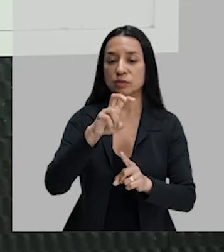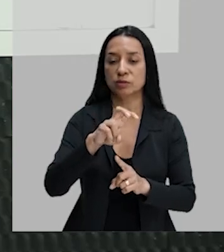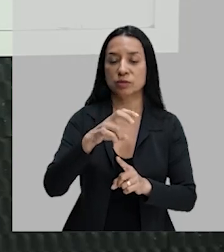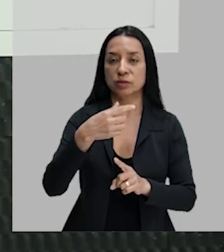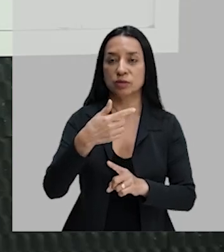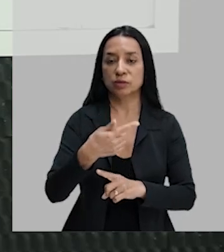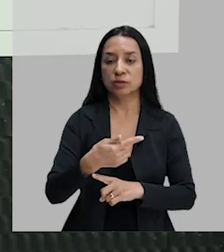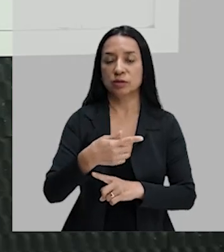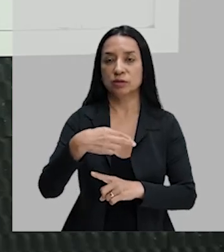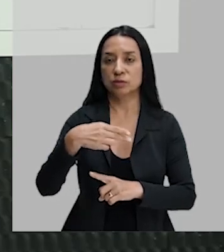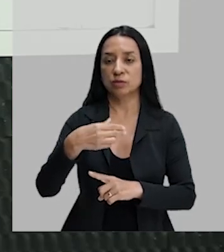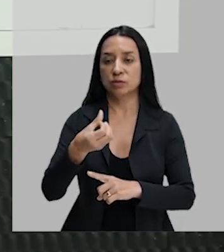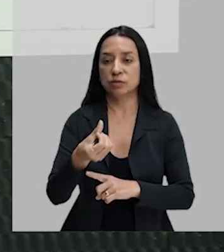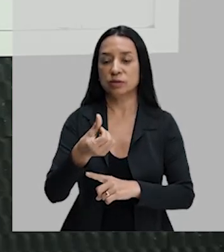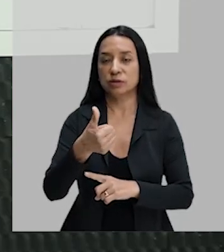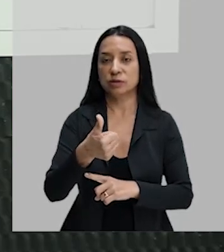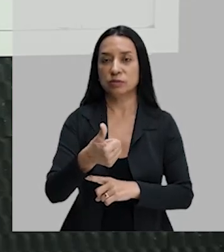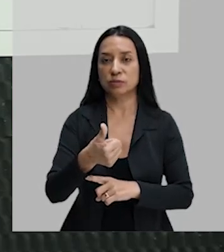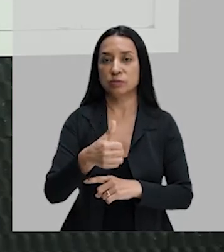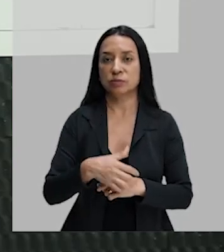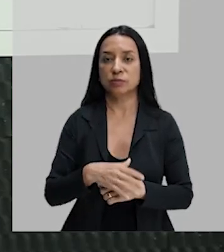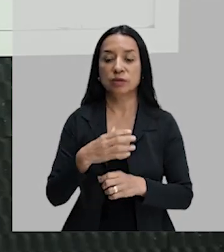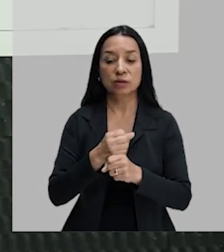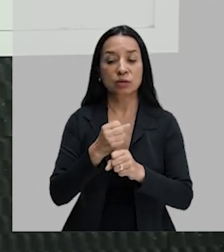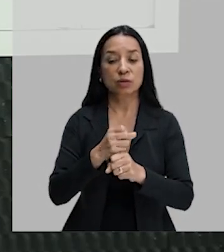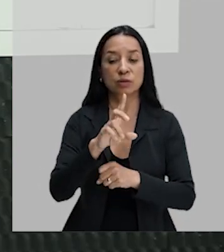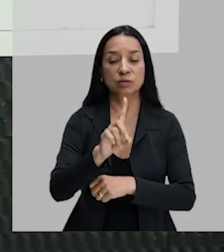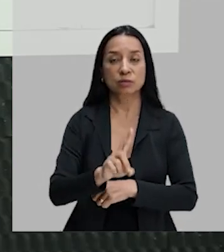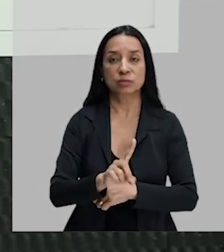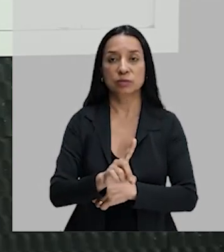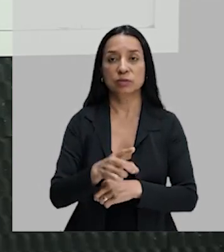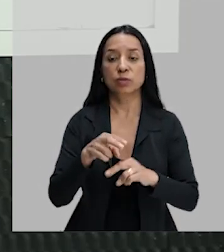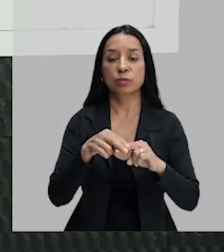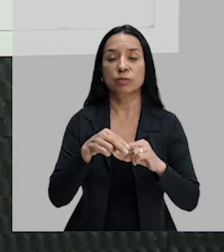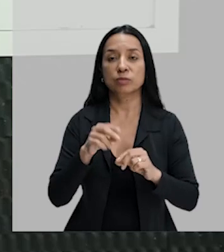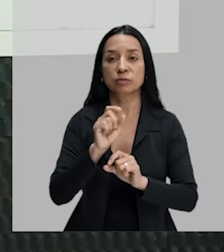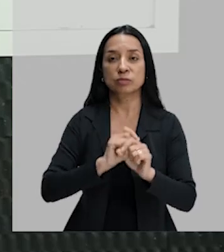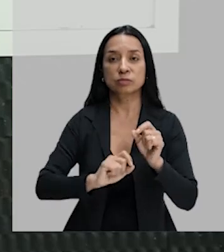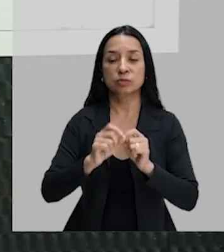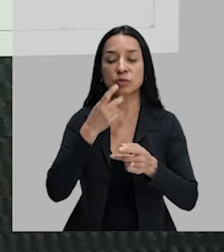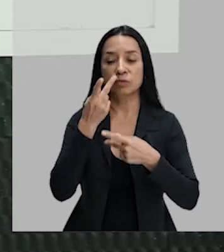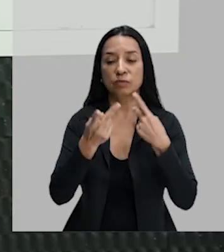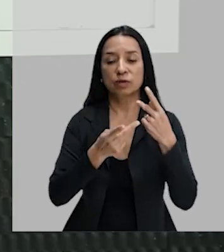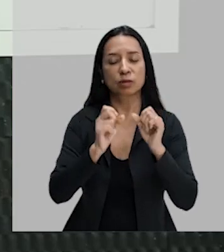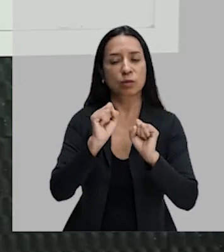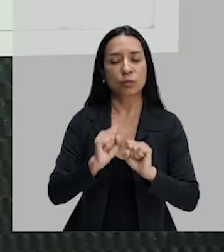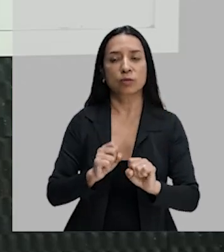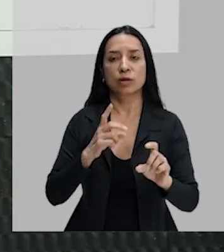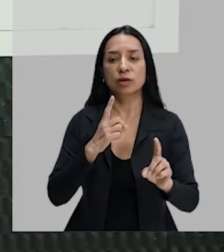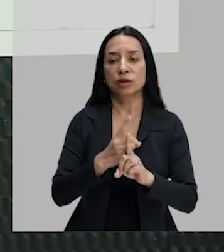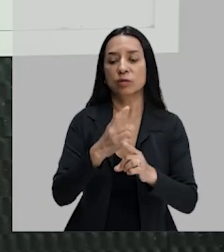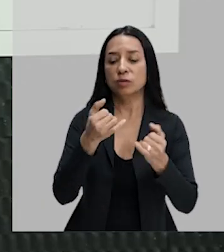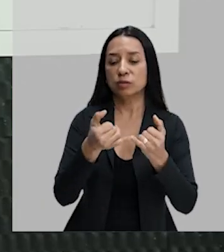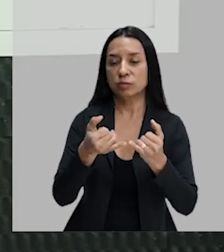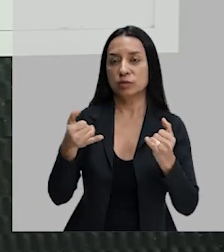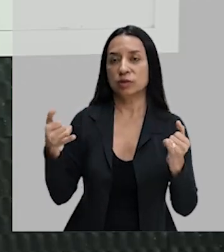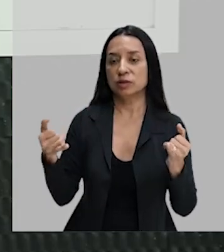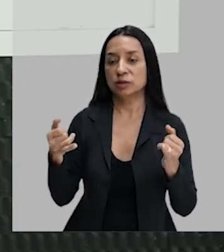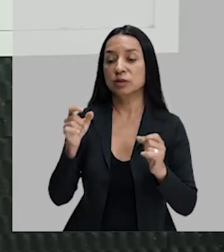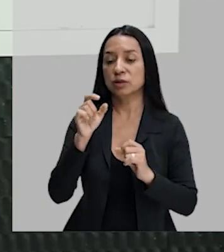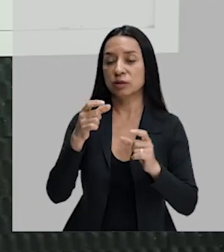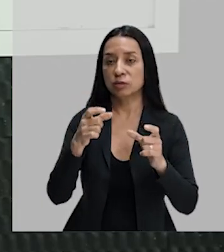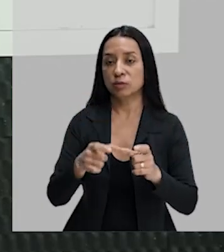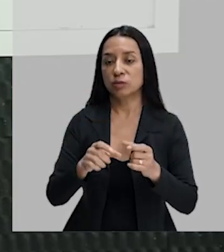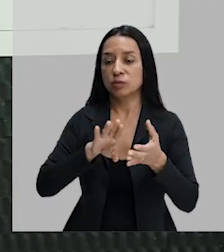61 então calculei o determinante Por isso que eu digo galera que quando você puder encontrar uma linha onde